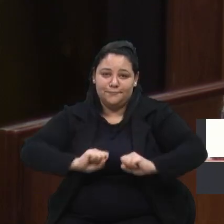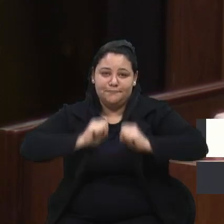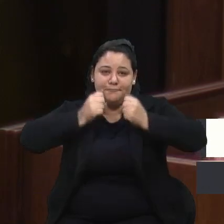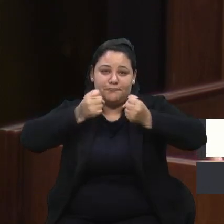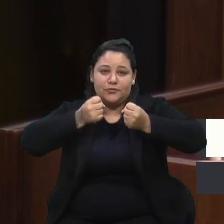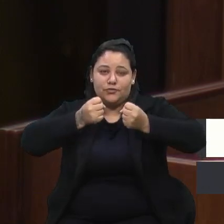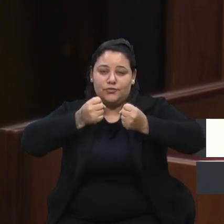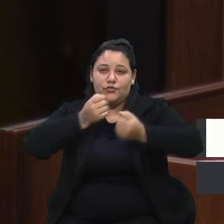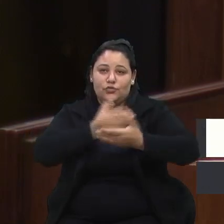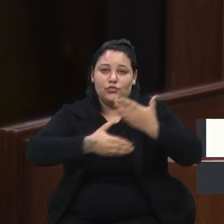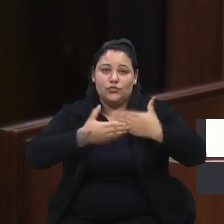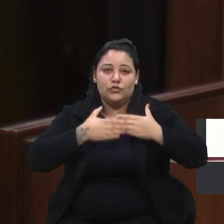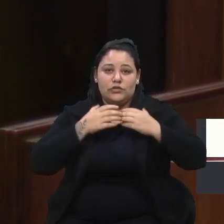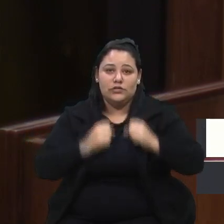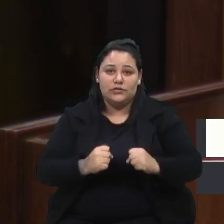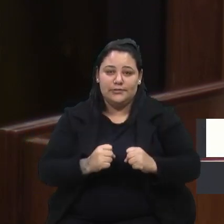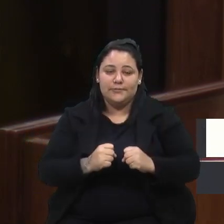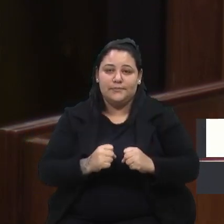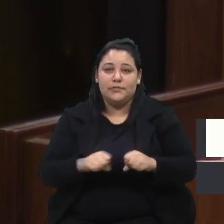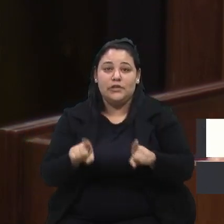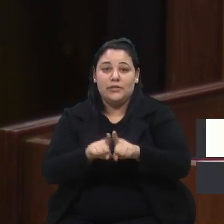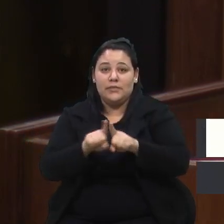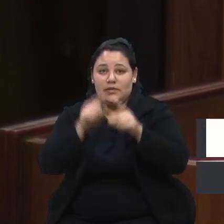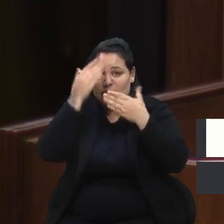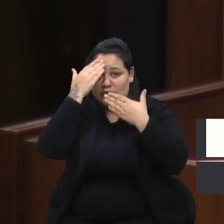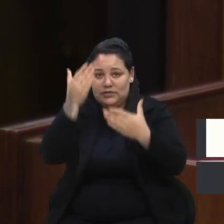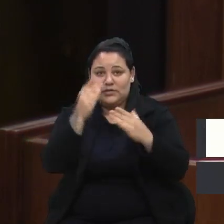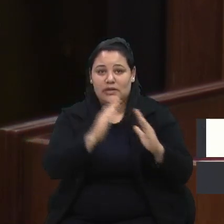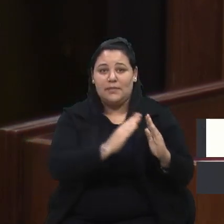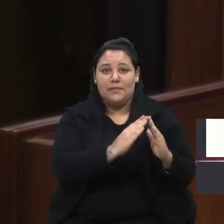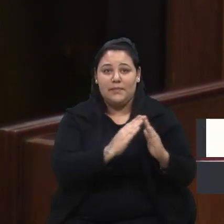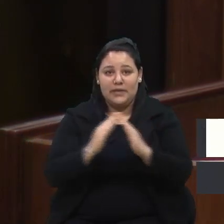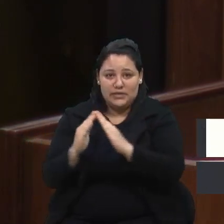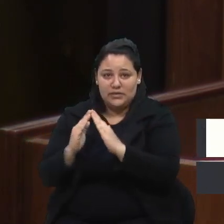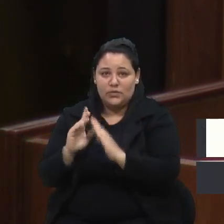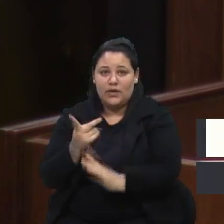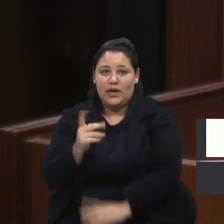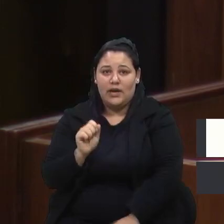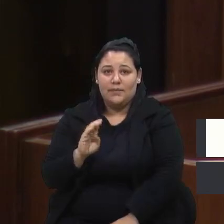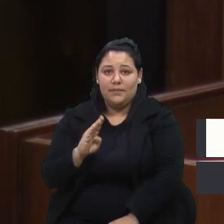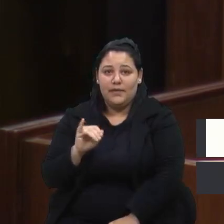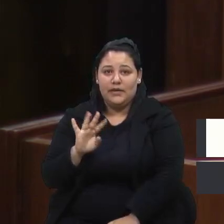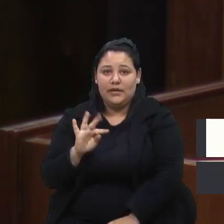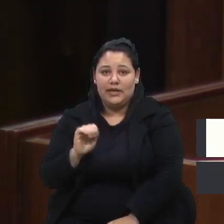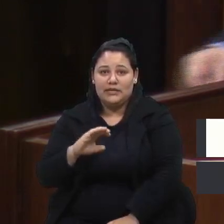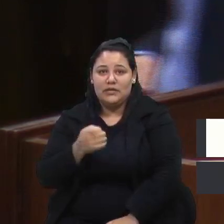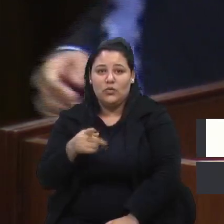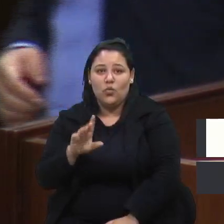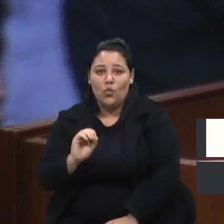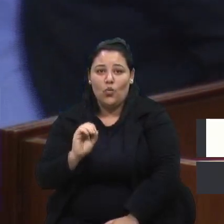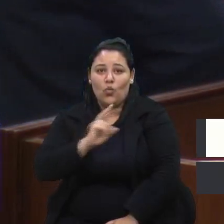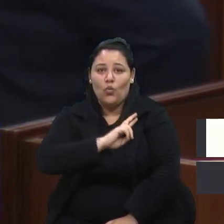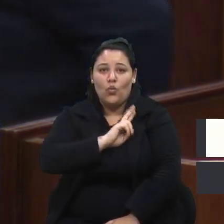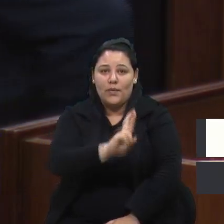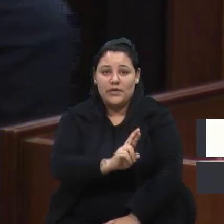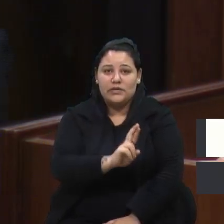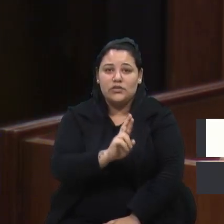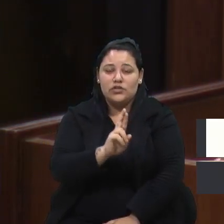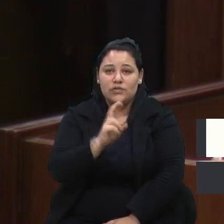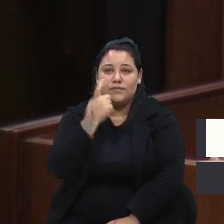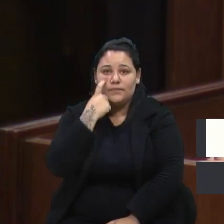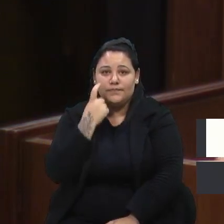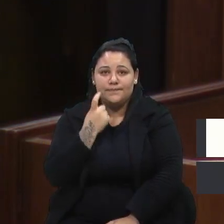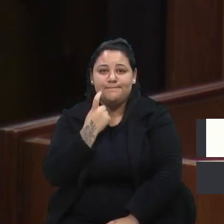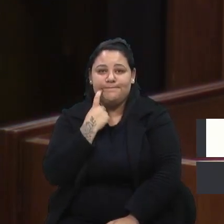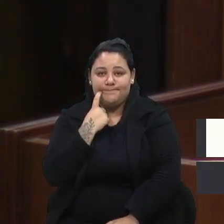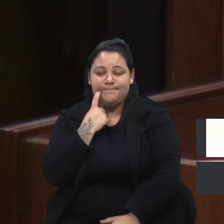secretaria. Também quero agradecer a Secretaria da Habitação, na pessoa do Wagner Petrini, o nosso moleque secretário,